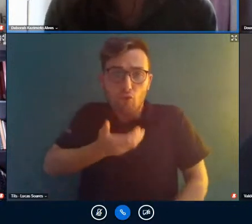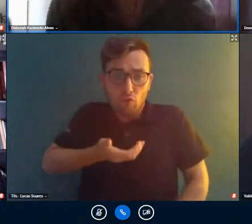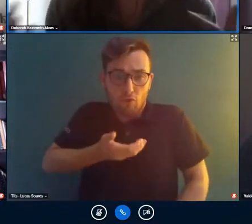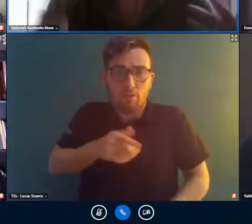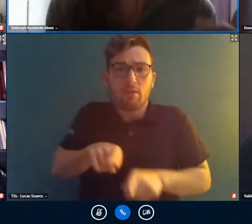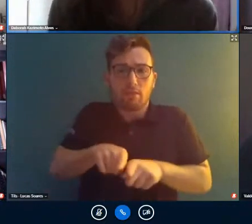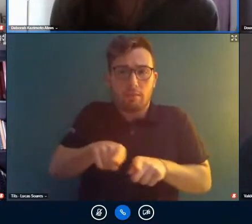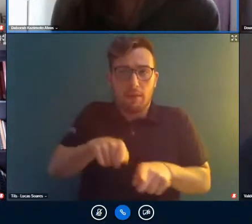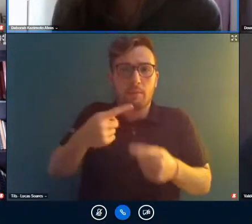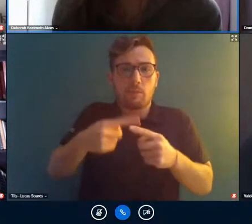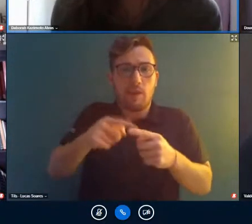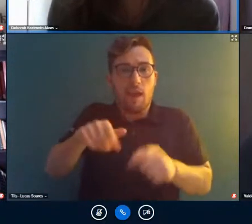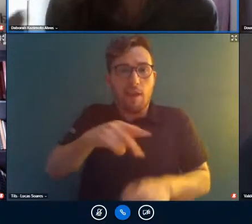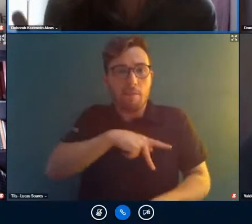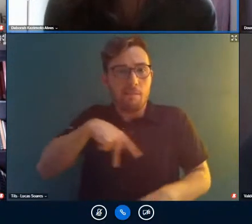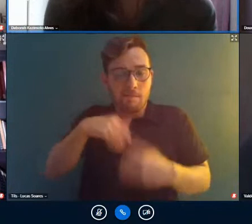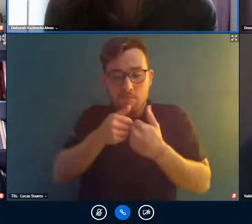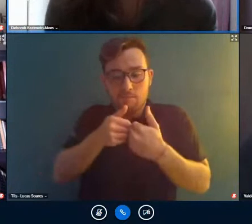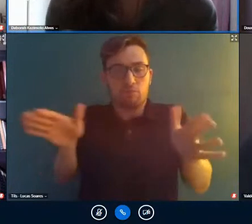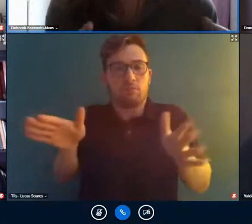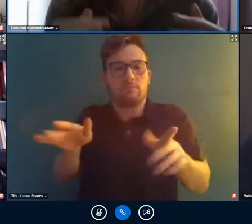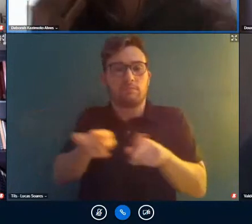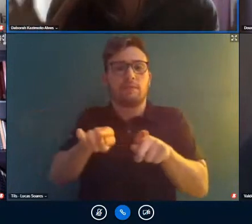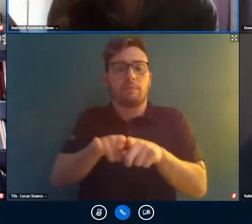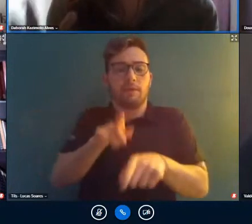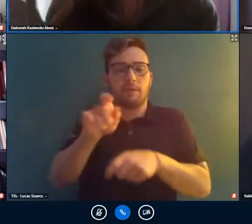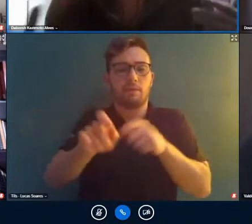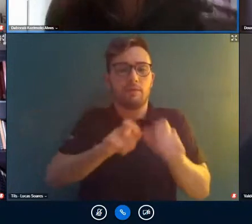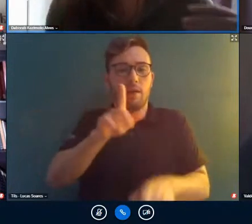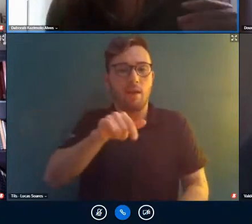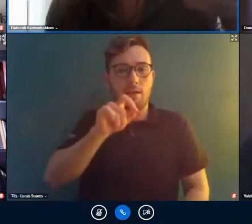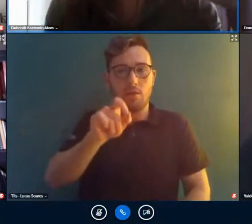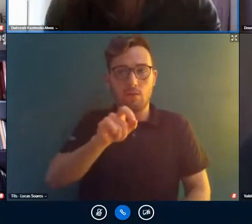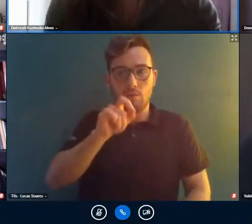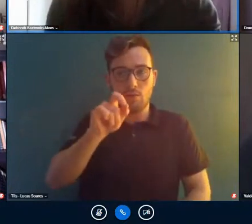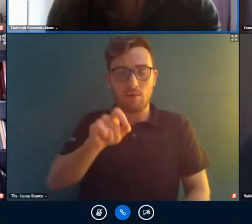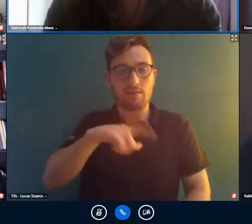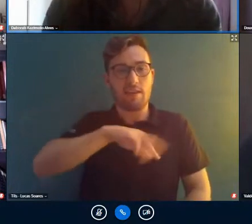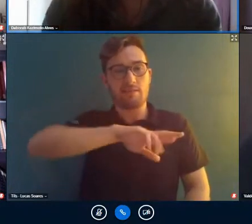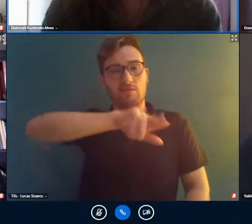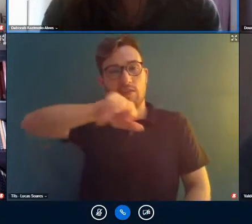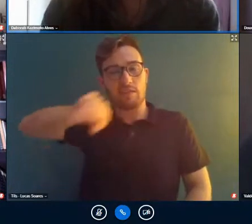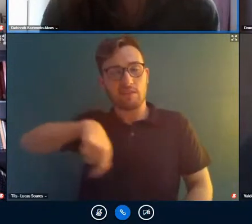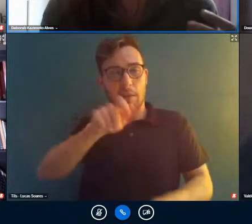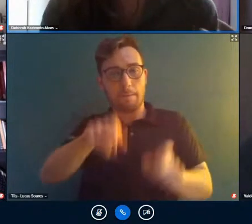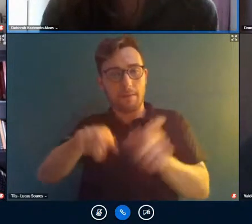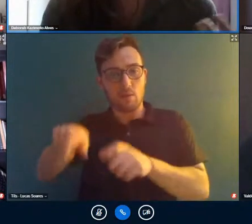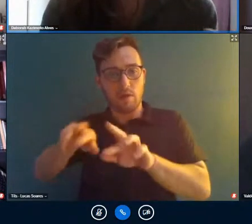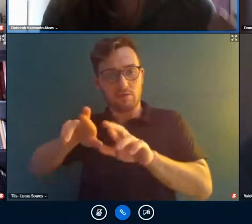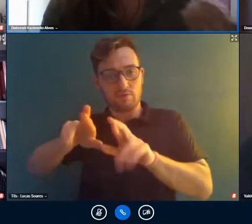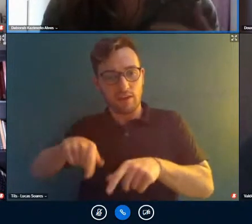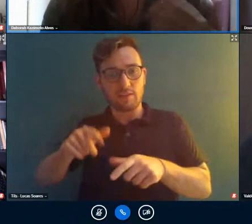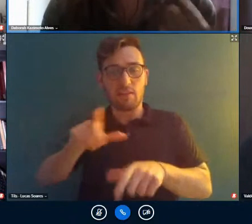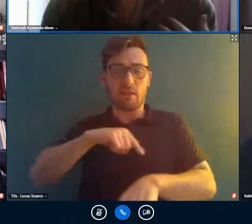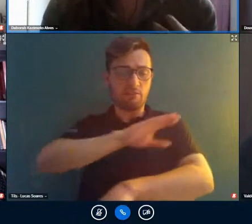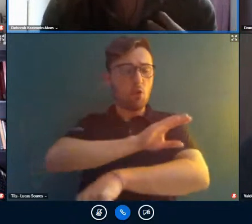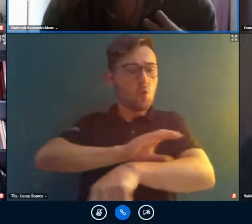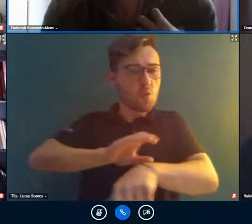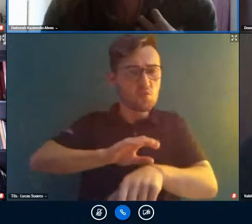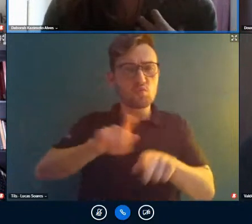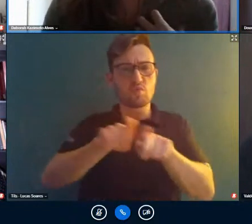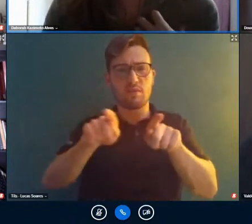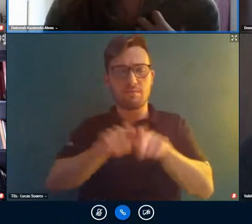amplo. E o que eu recebo de troca? Como existe muitas pessoas diferentes, então tem vários cursos, então às vezes melhor